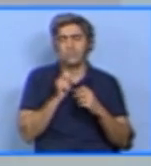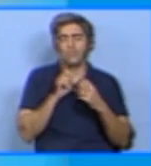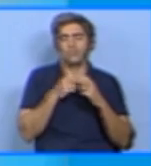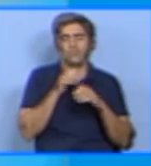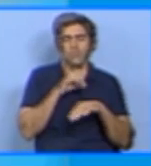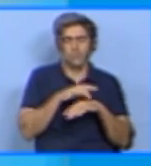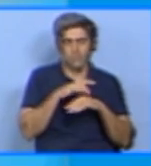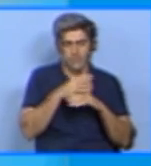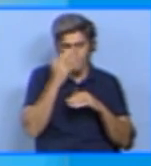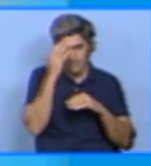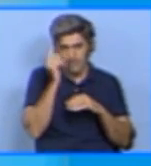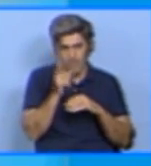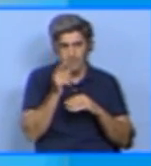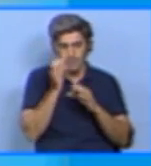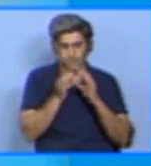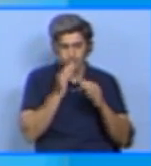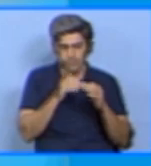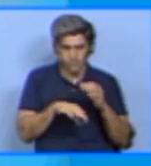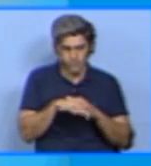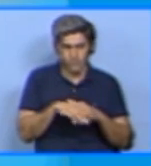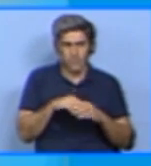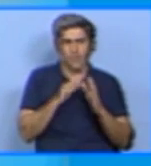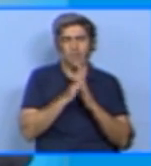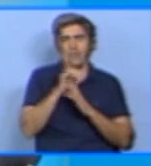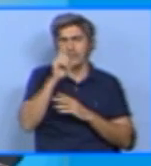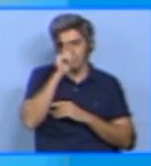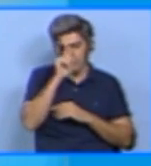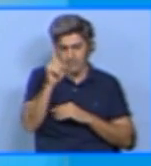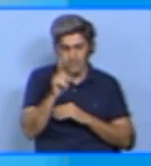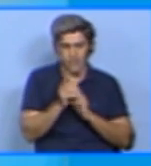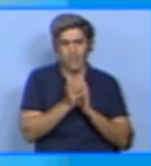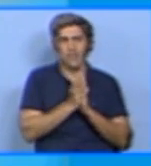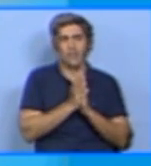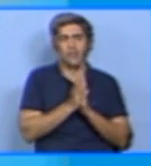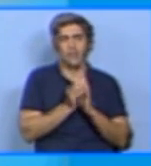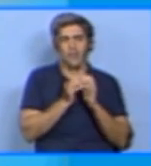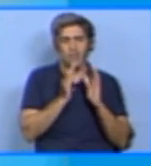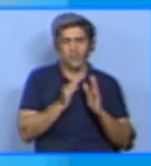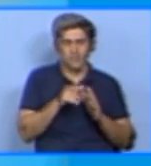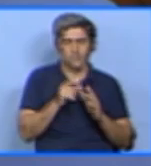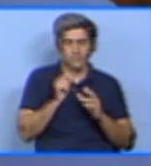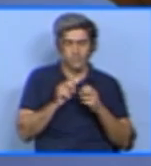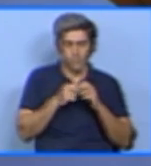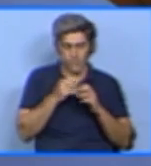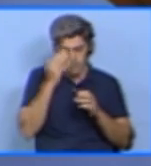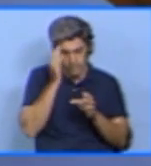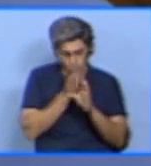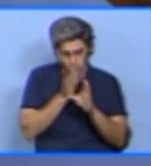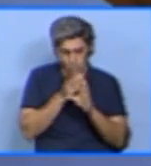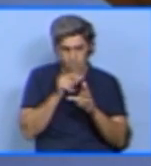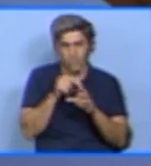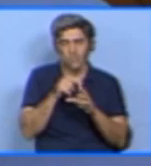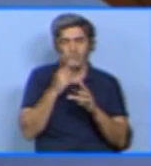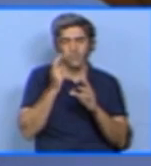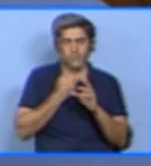que podem e devem ser curadas. Mas cada vez mais a Igreja sabe que é um problema psíquico e, portanto, tem um